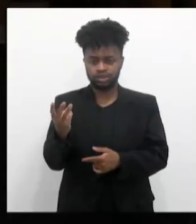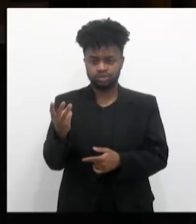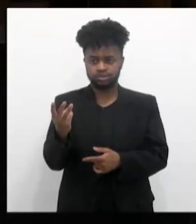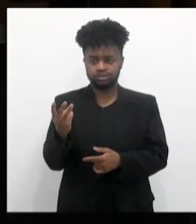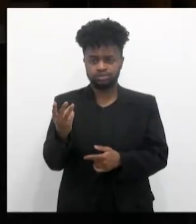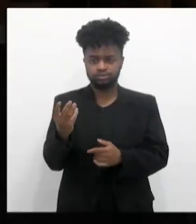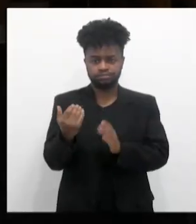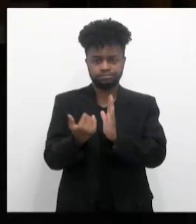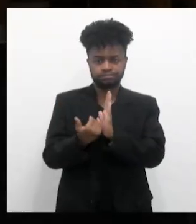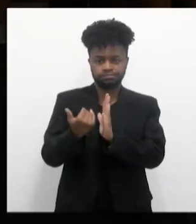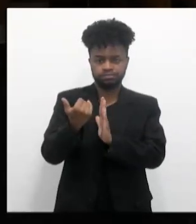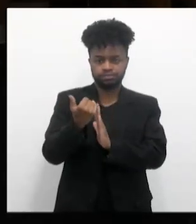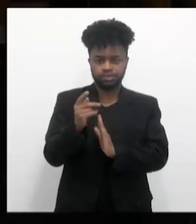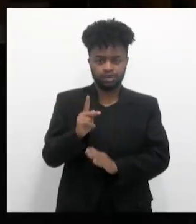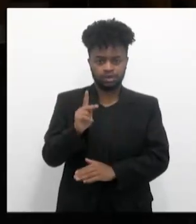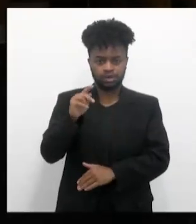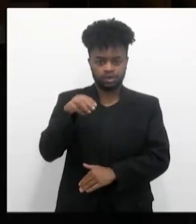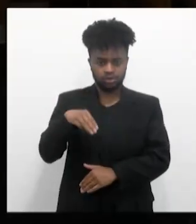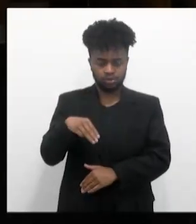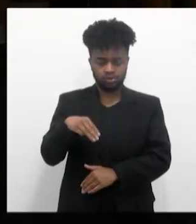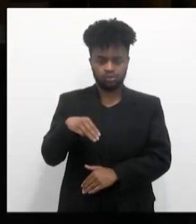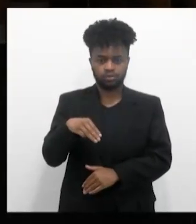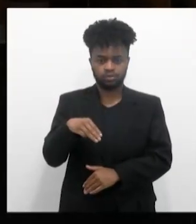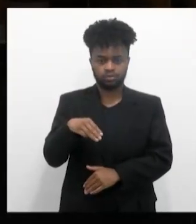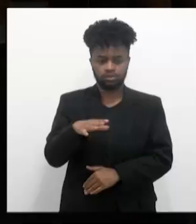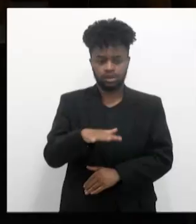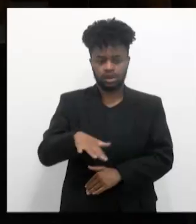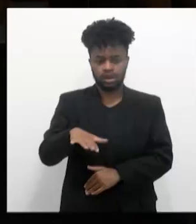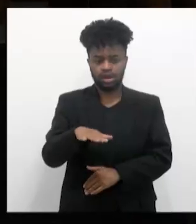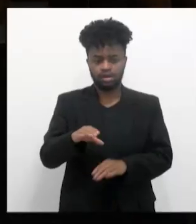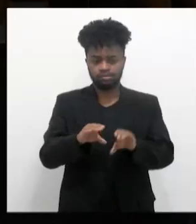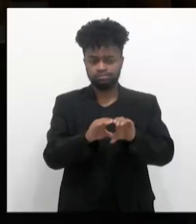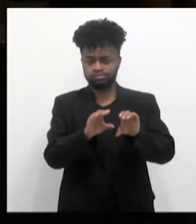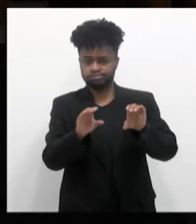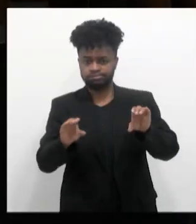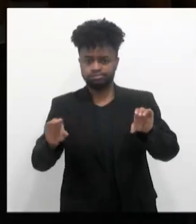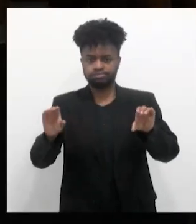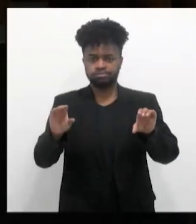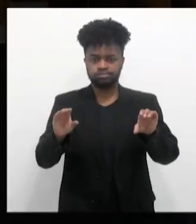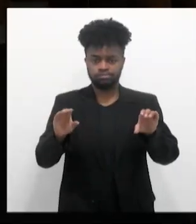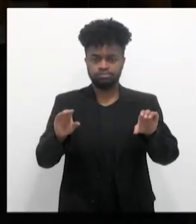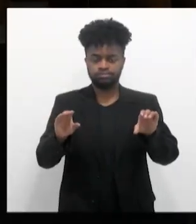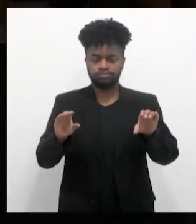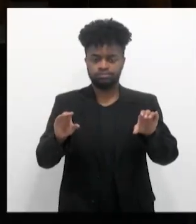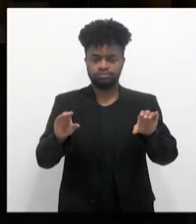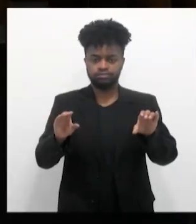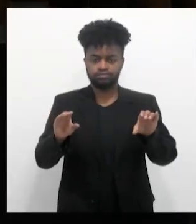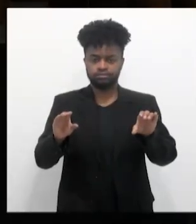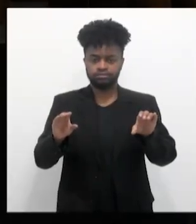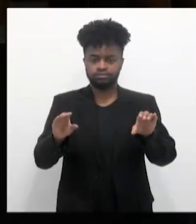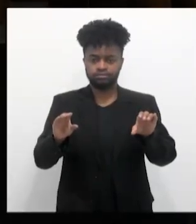a quilometragem da rede de esgoto